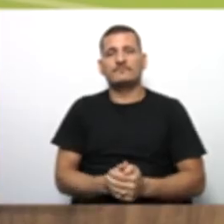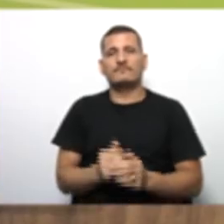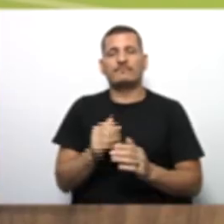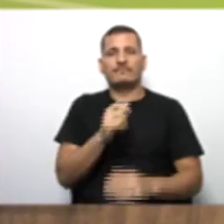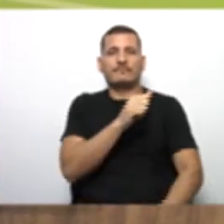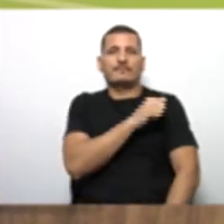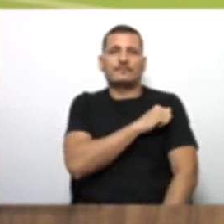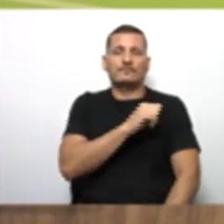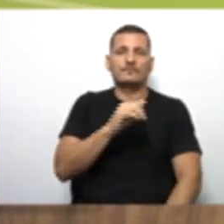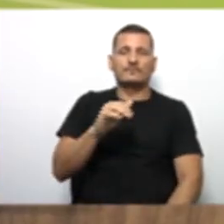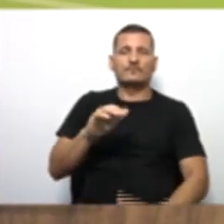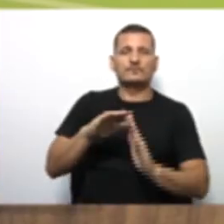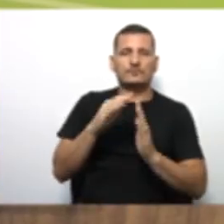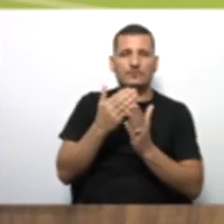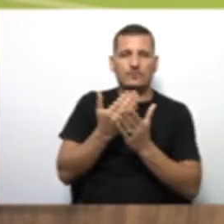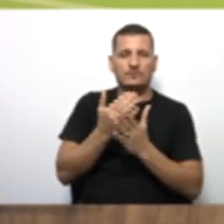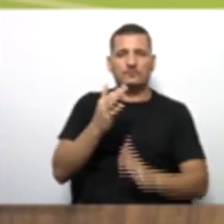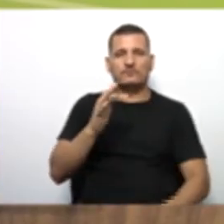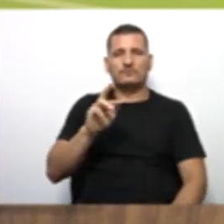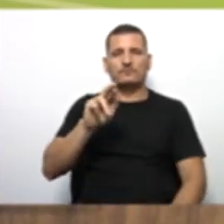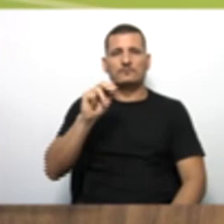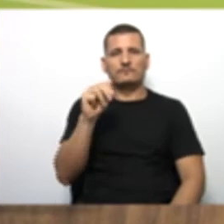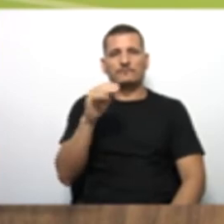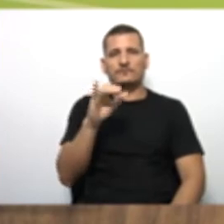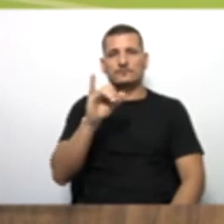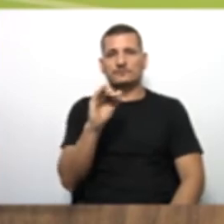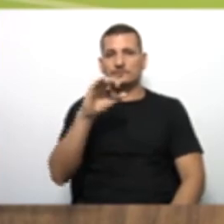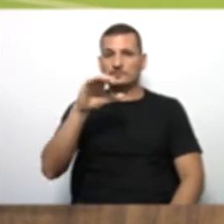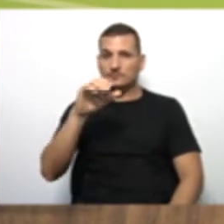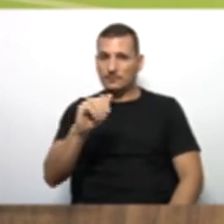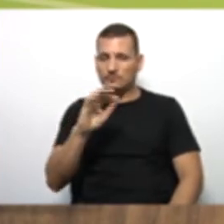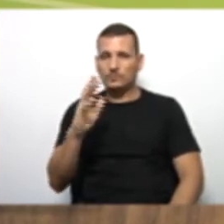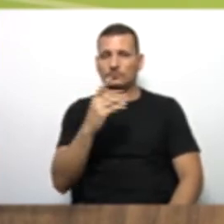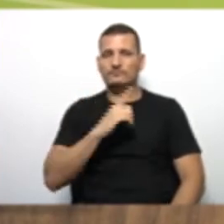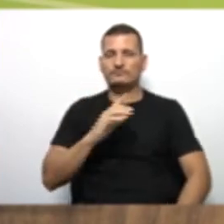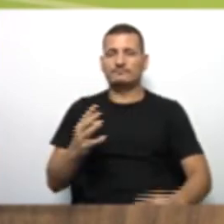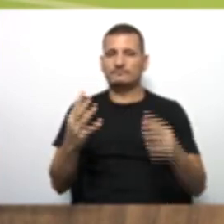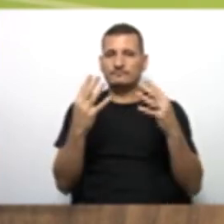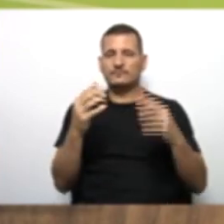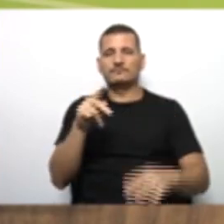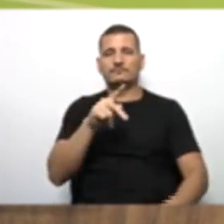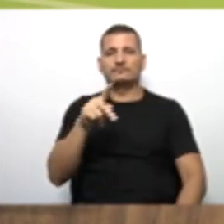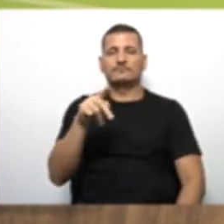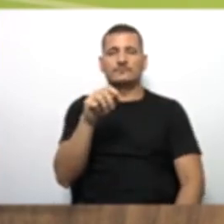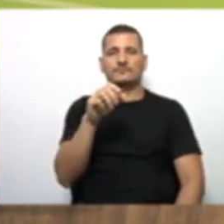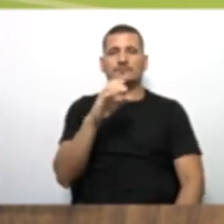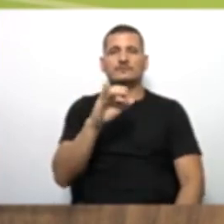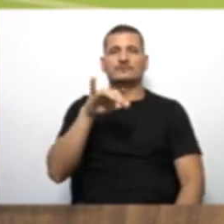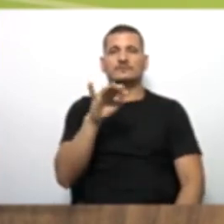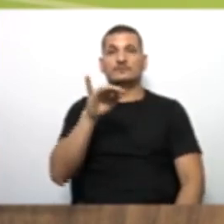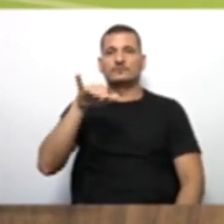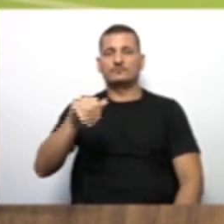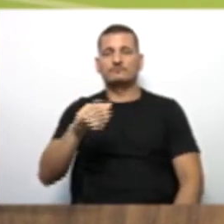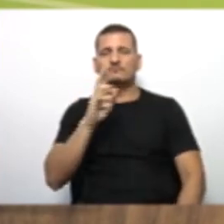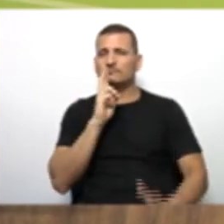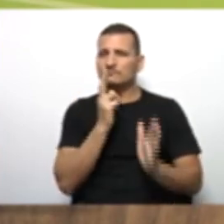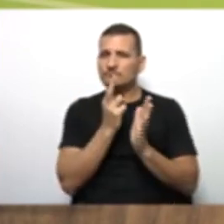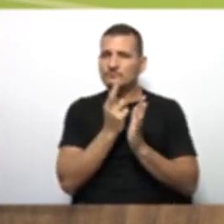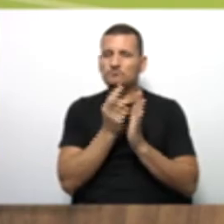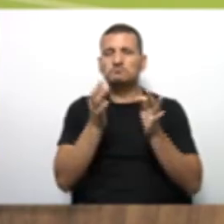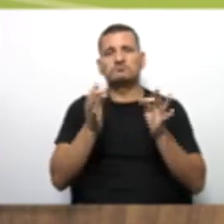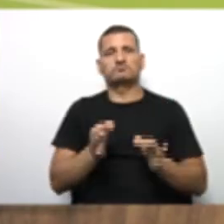comunicação clara com a equipe de trabalho e ter o plano de gerenciamento de riscos em mãos para minimizar o imprevisível no projeto